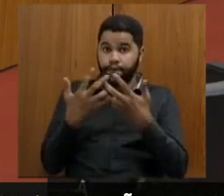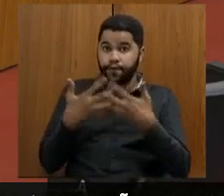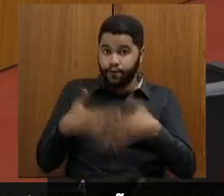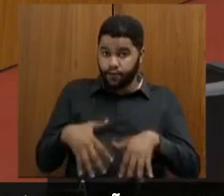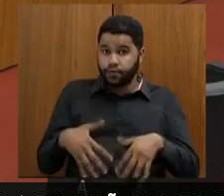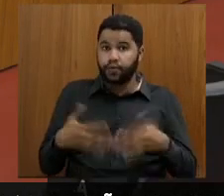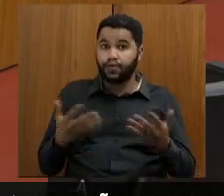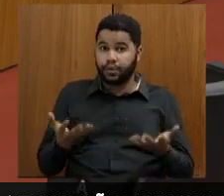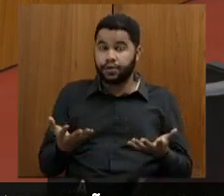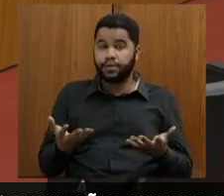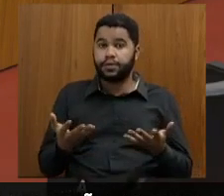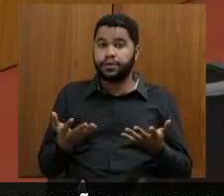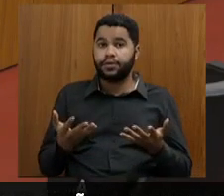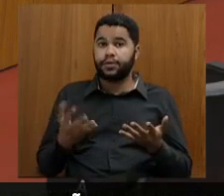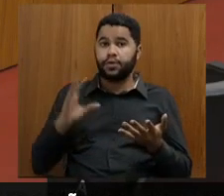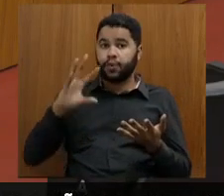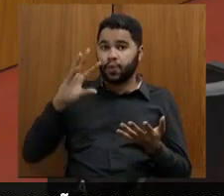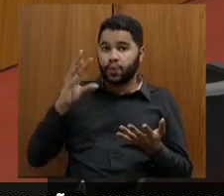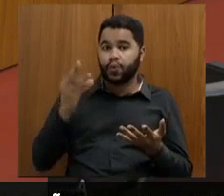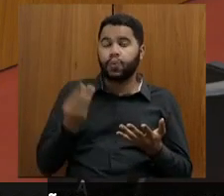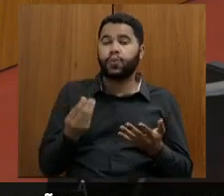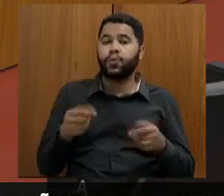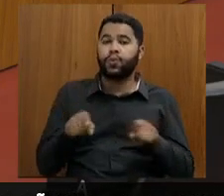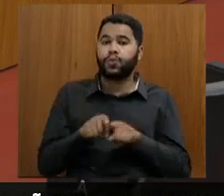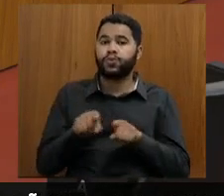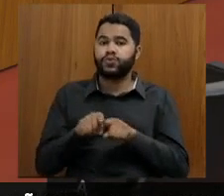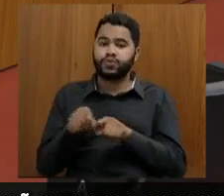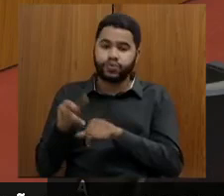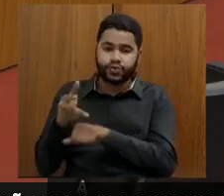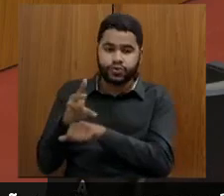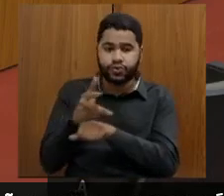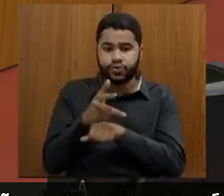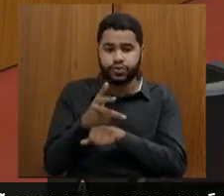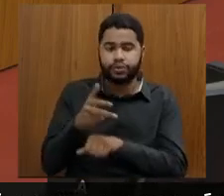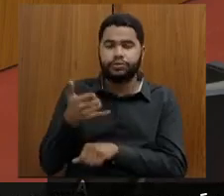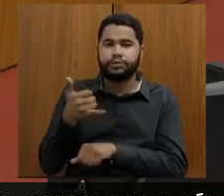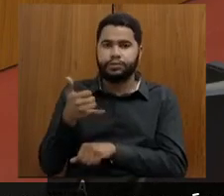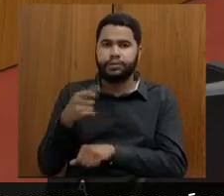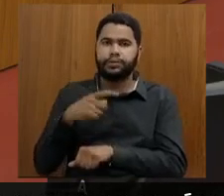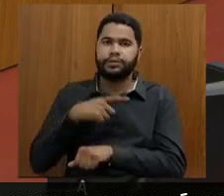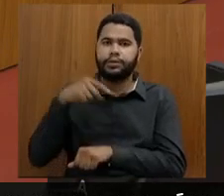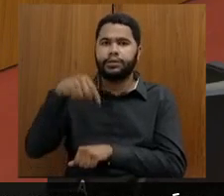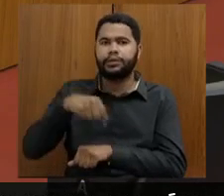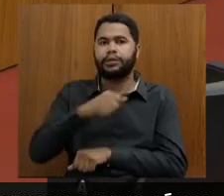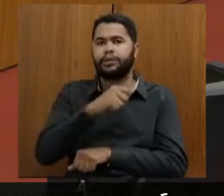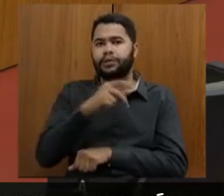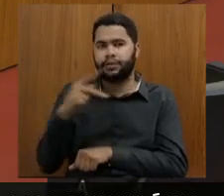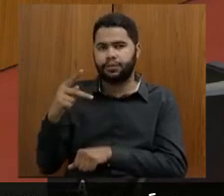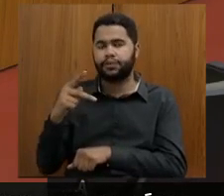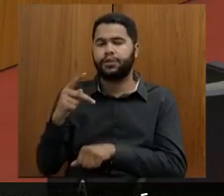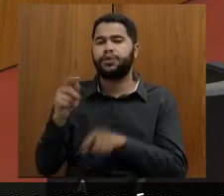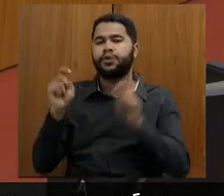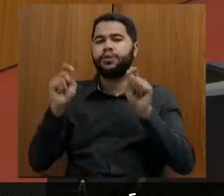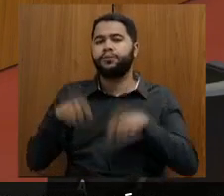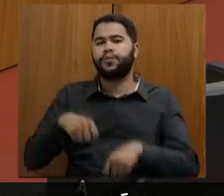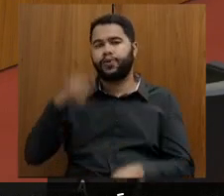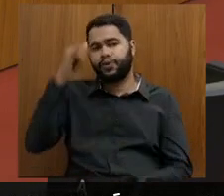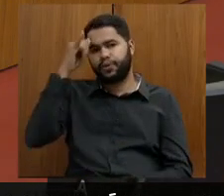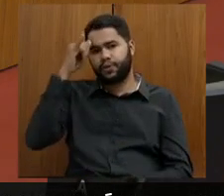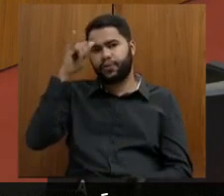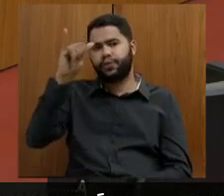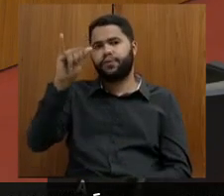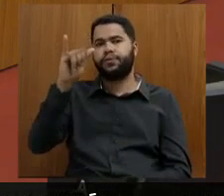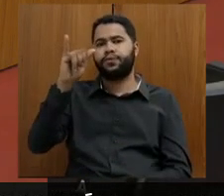funcionando é com a integração e até mesmo transmissão via celular como a gente tem aqui o aplicativo poderíamos ter